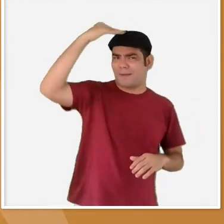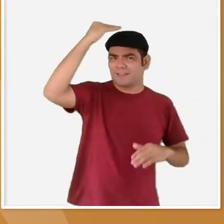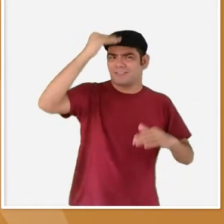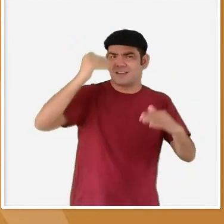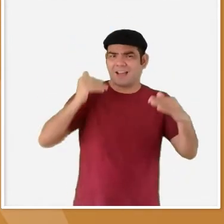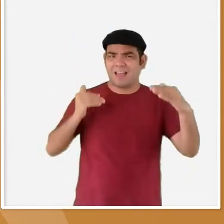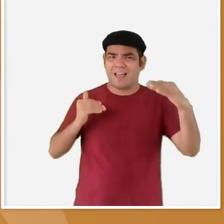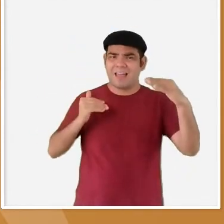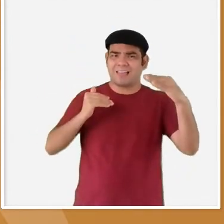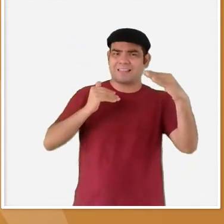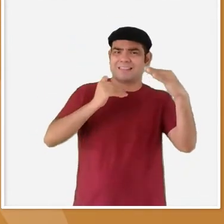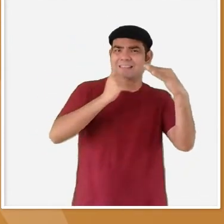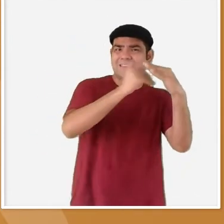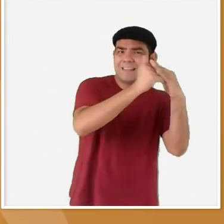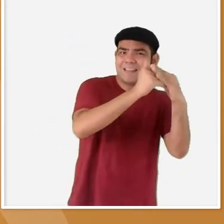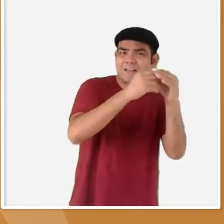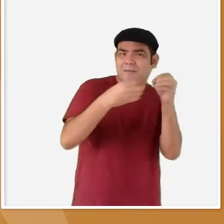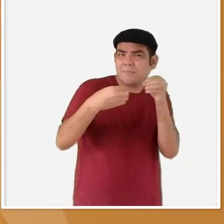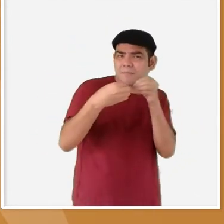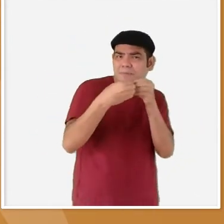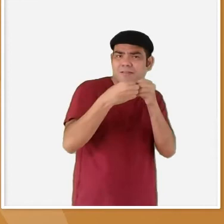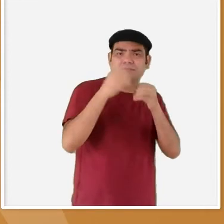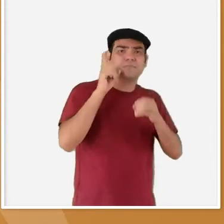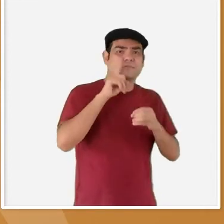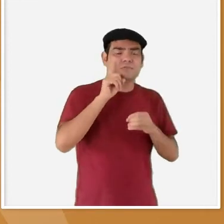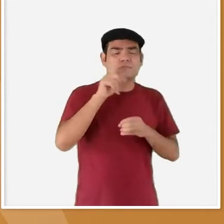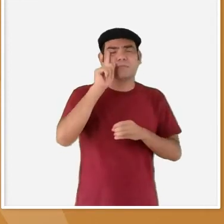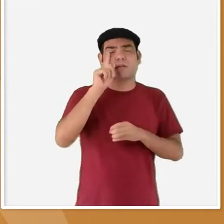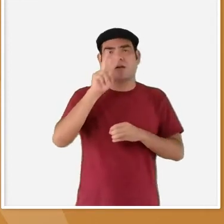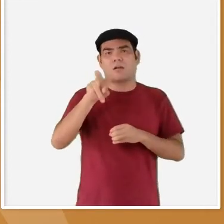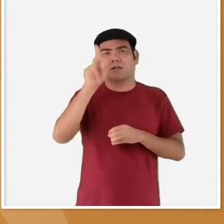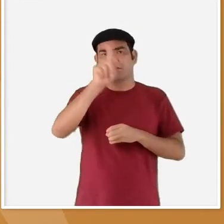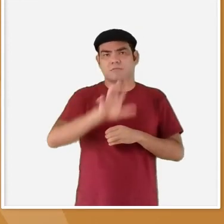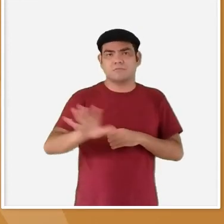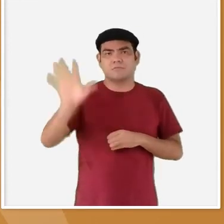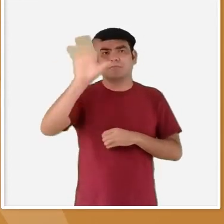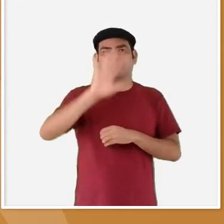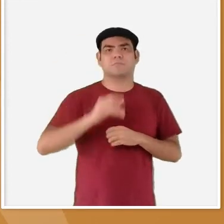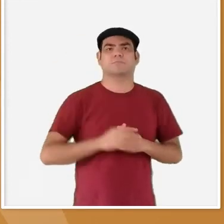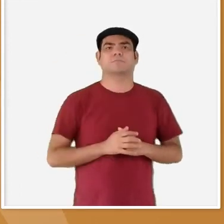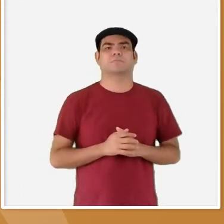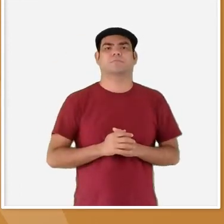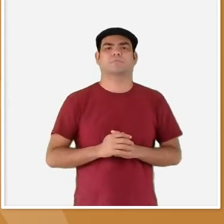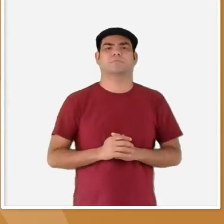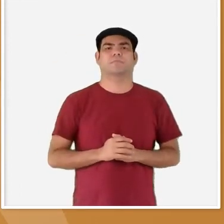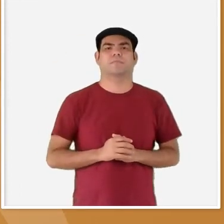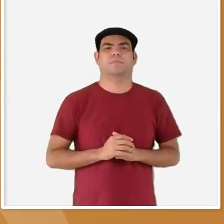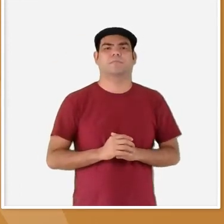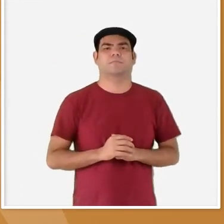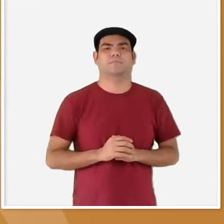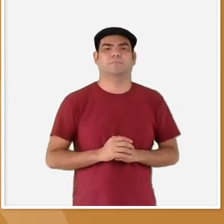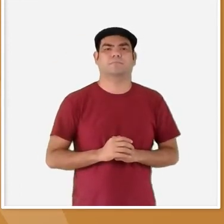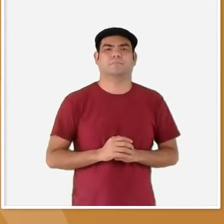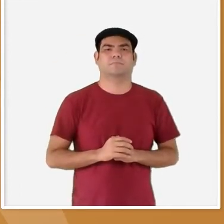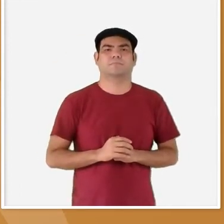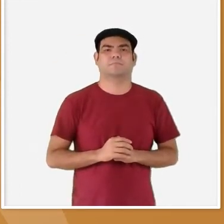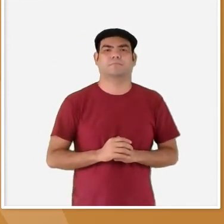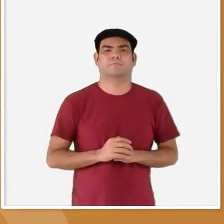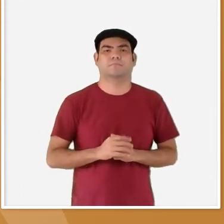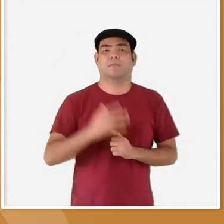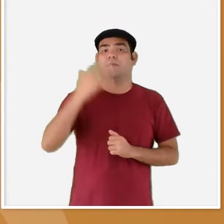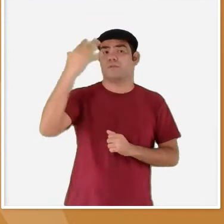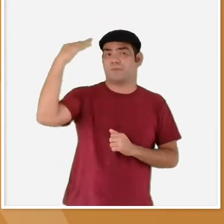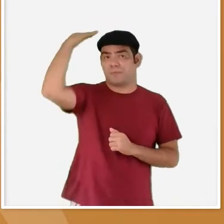dos Estados Unidos. Se nós olharmos nos mapas mais antigos, vai identificar que boa parte do território mexicano também estava dentro do